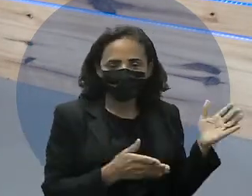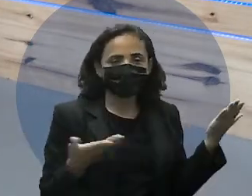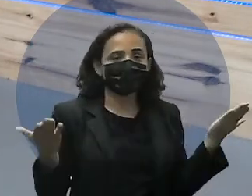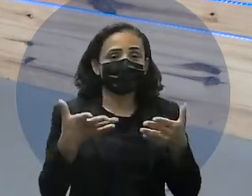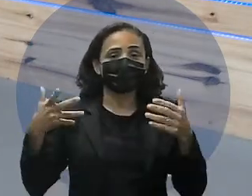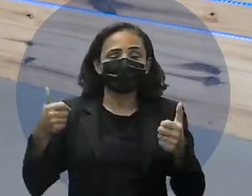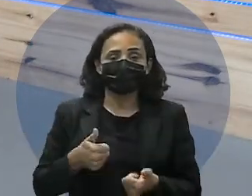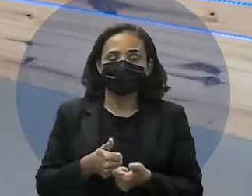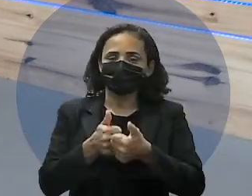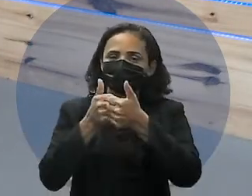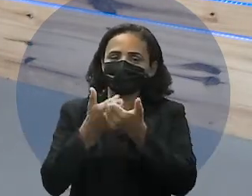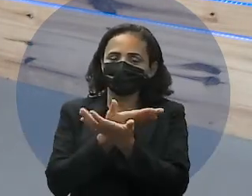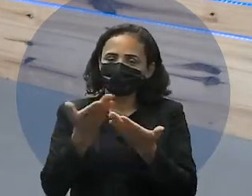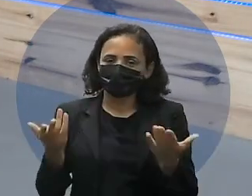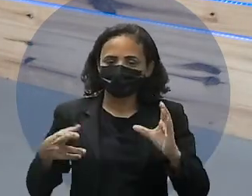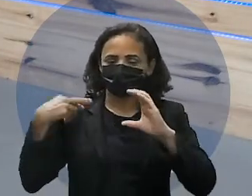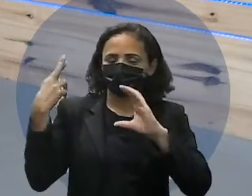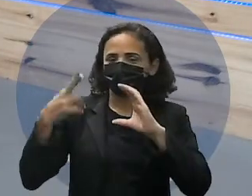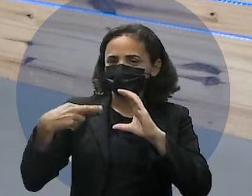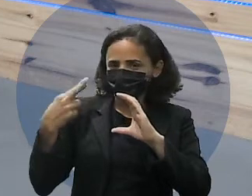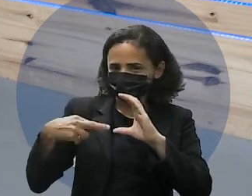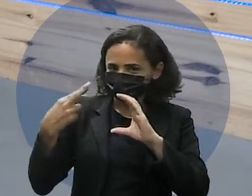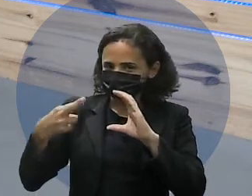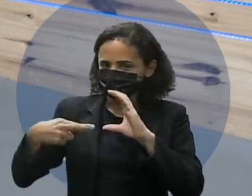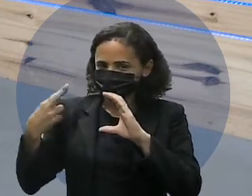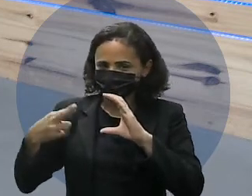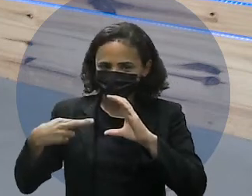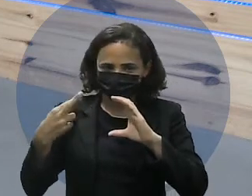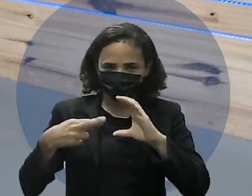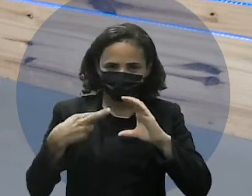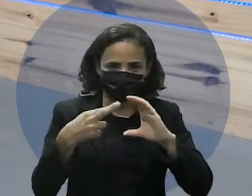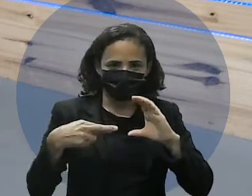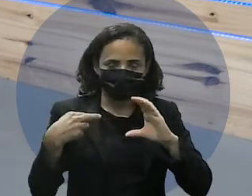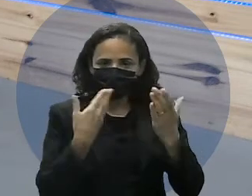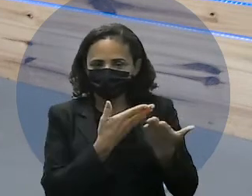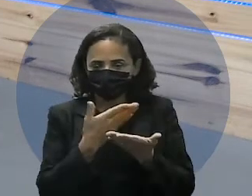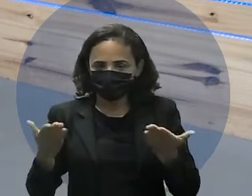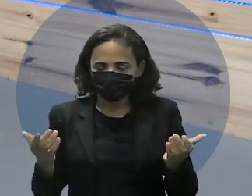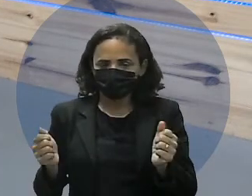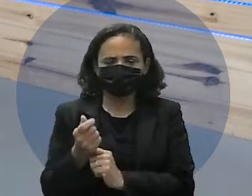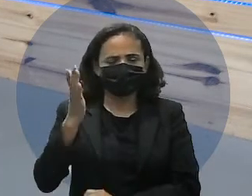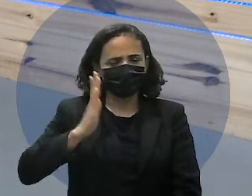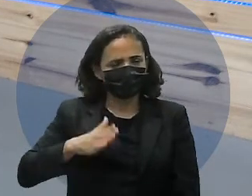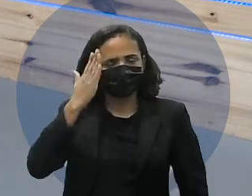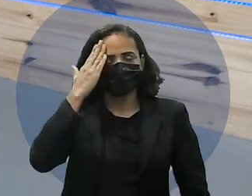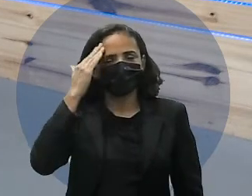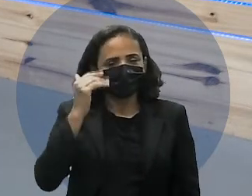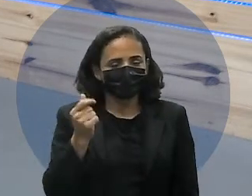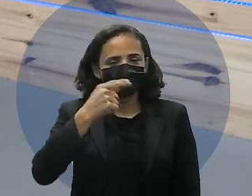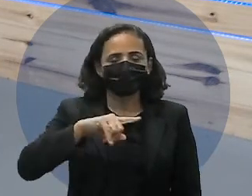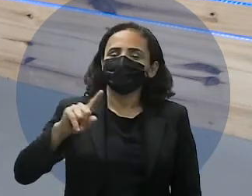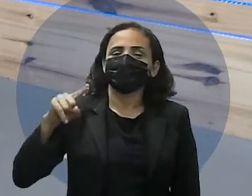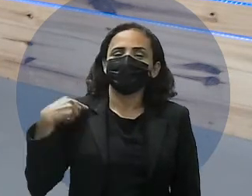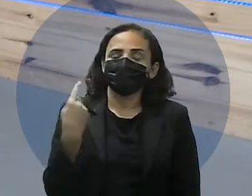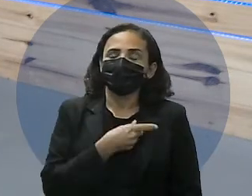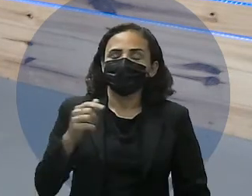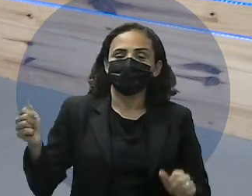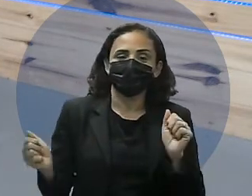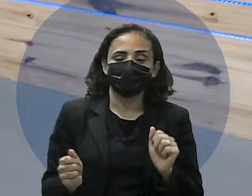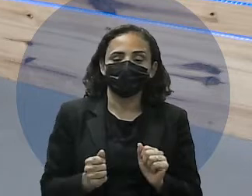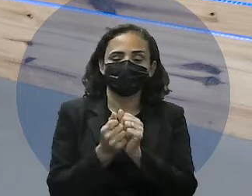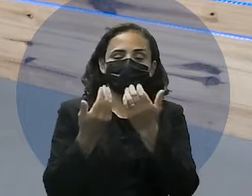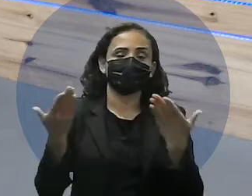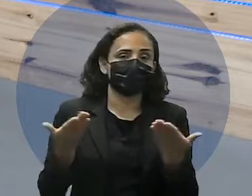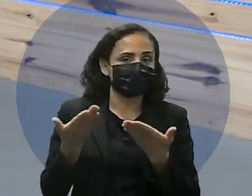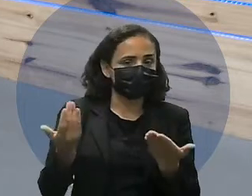as aulas do Copé, com o Robertão aqui na transmissão das aulas, sabe que nós estamos fazendo,